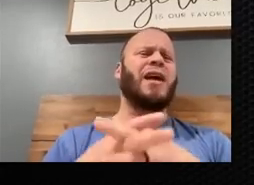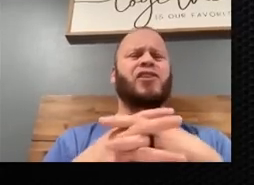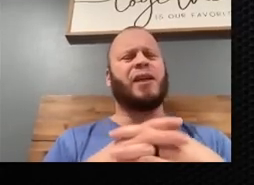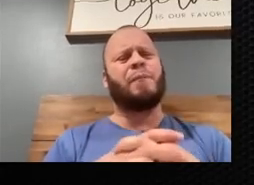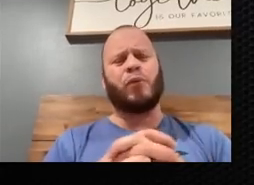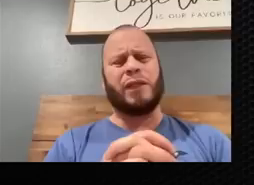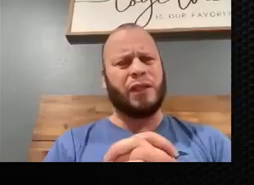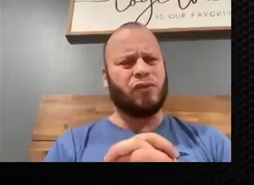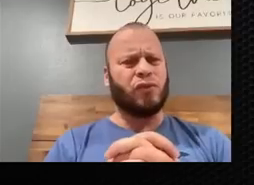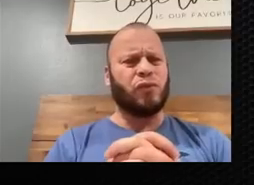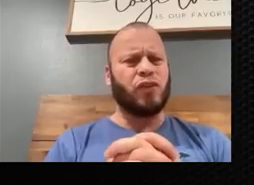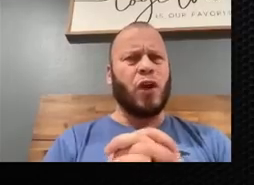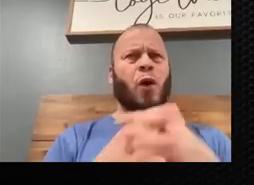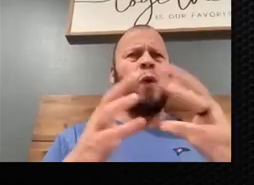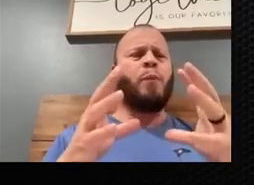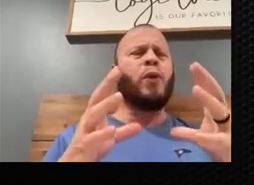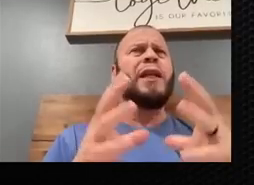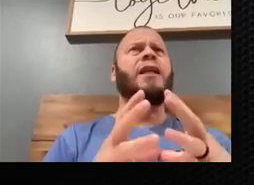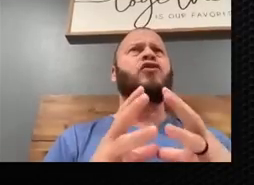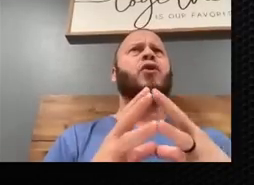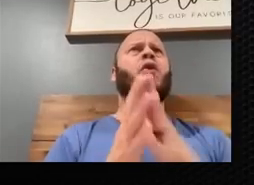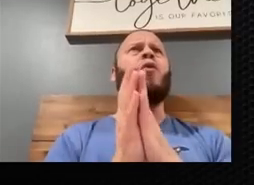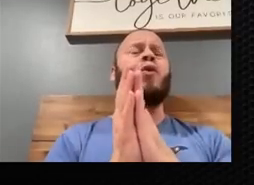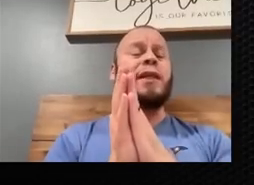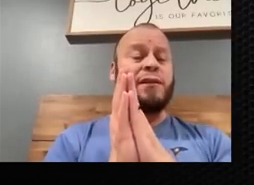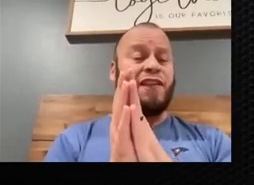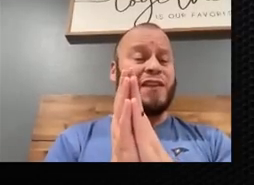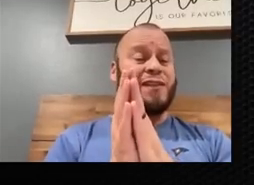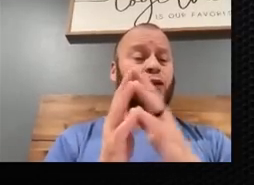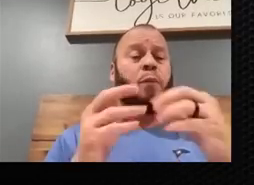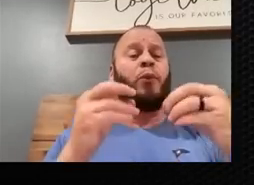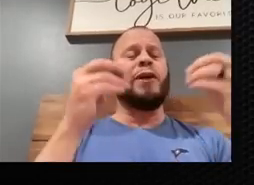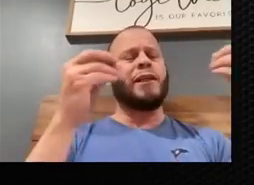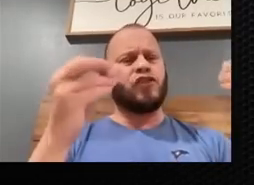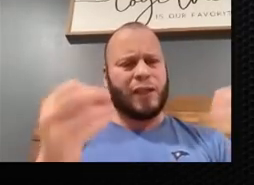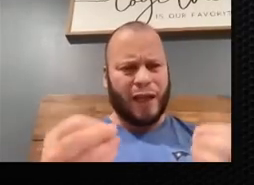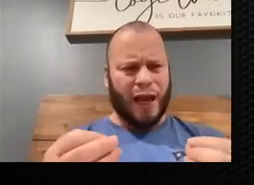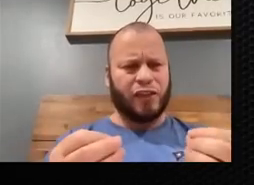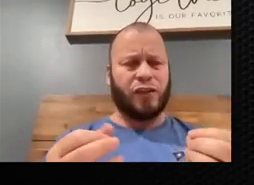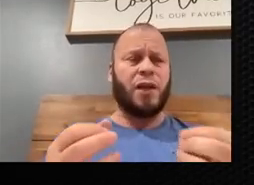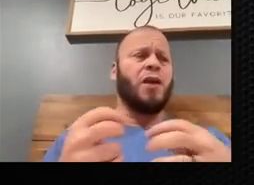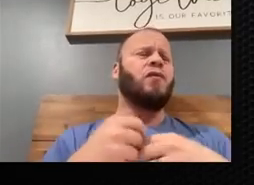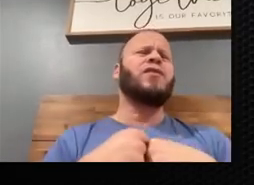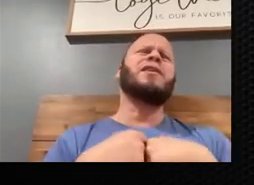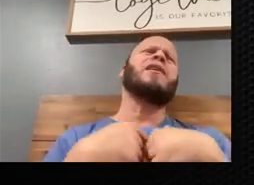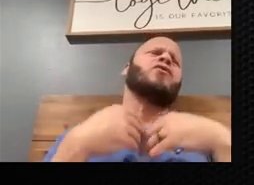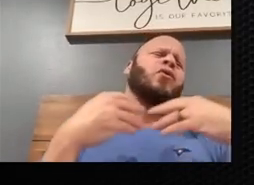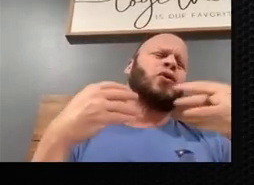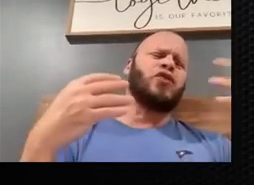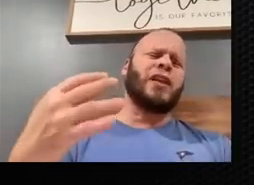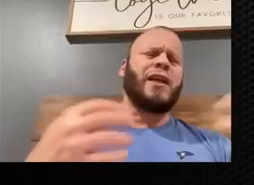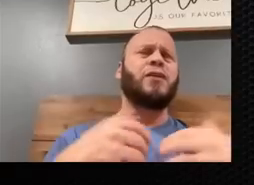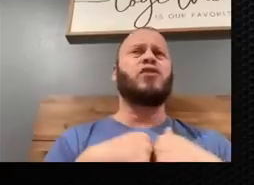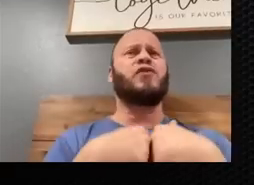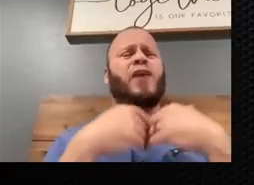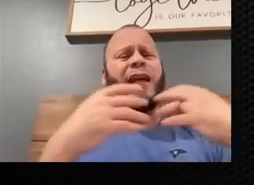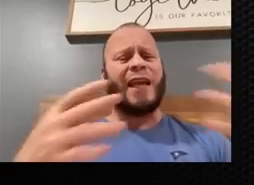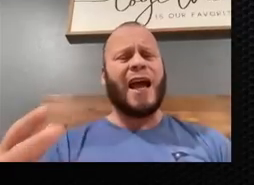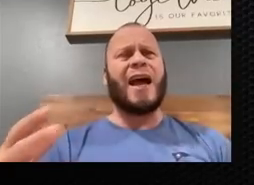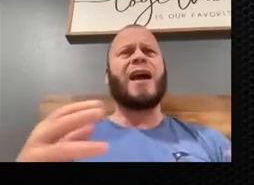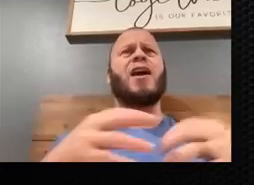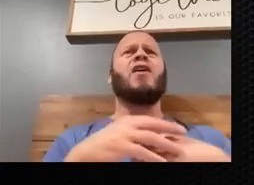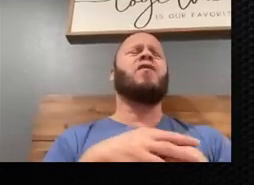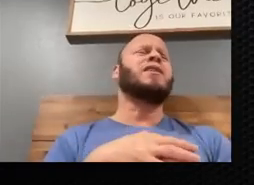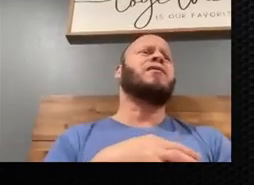abordagem a políticos. O político, quando ele está fazendo politicagem, você tem todo o direito de